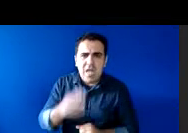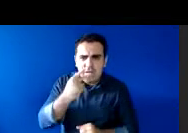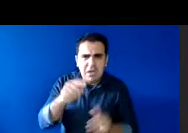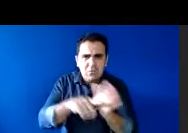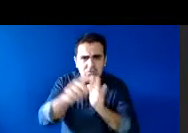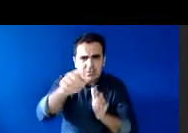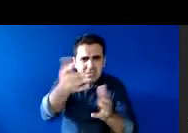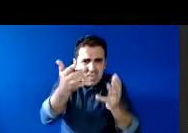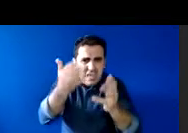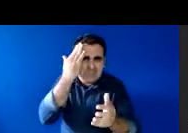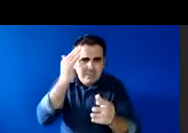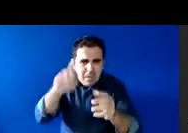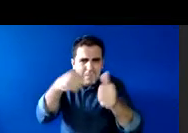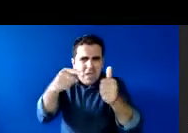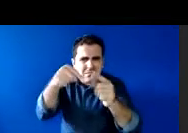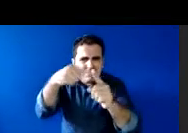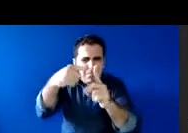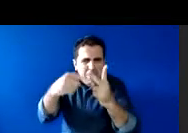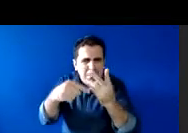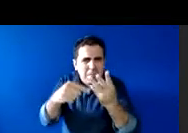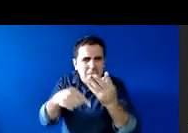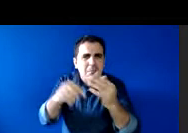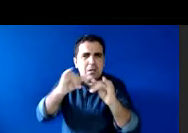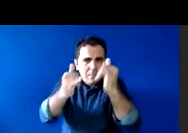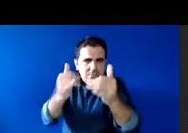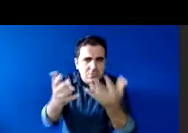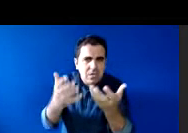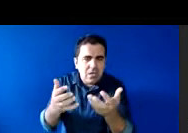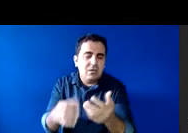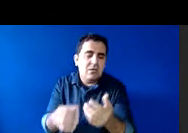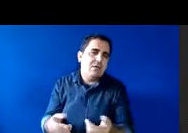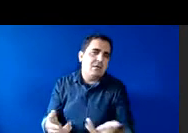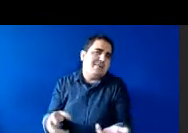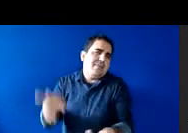mais sobre isso? E aí, usar